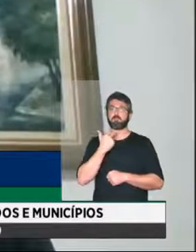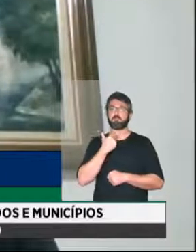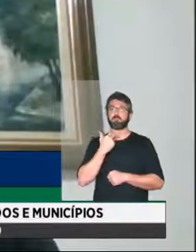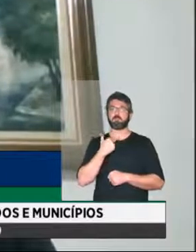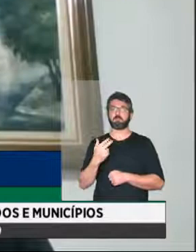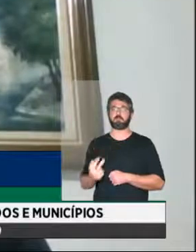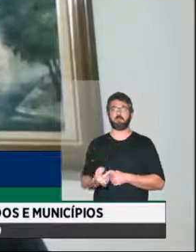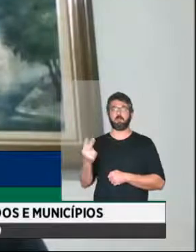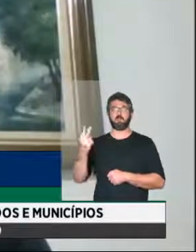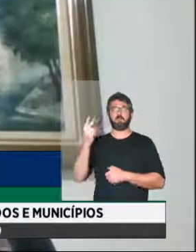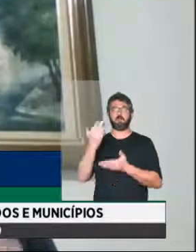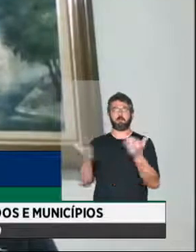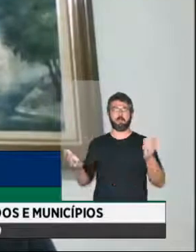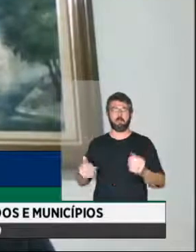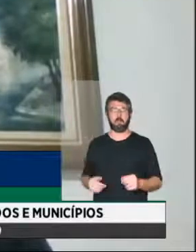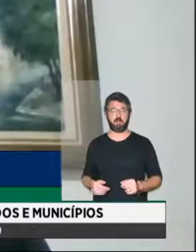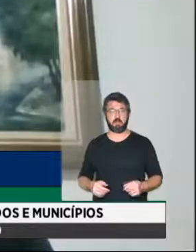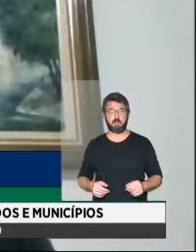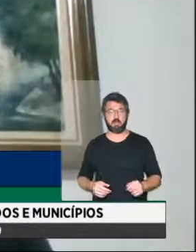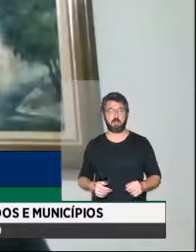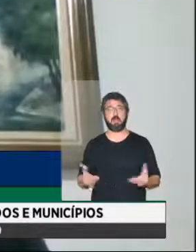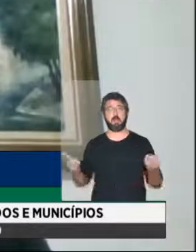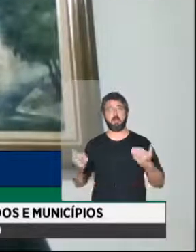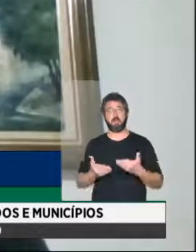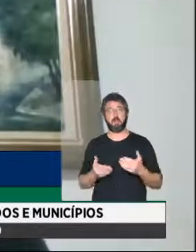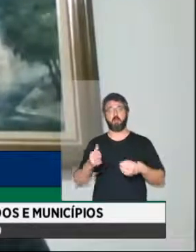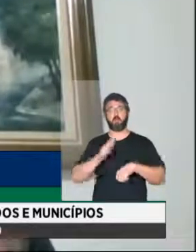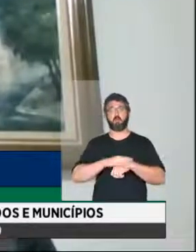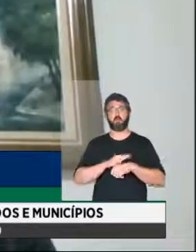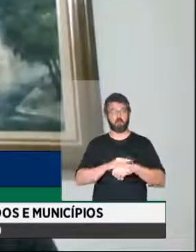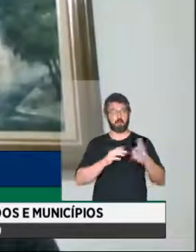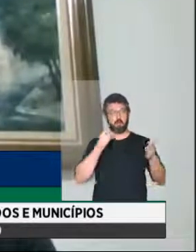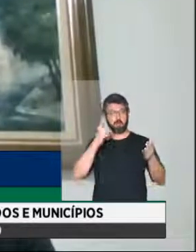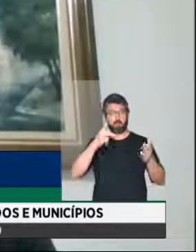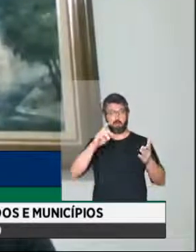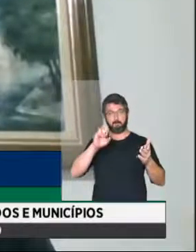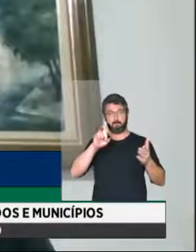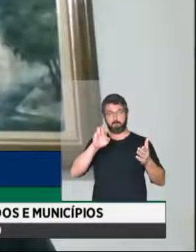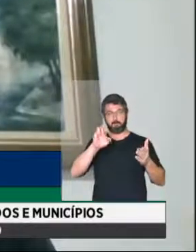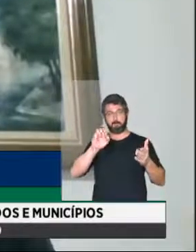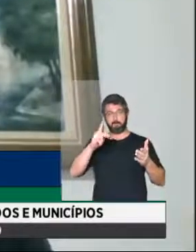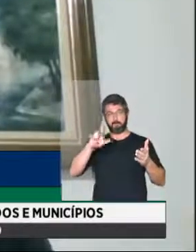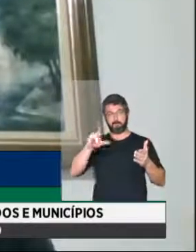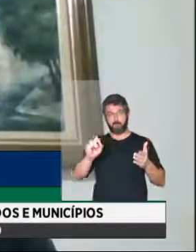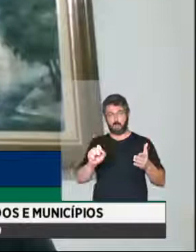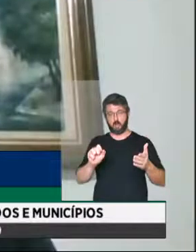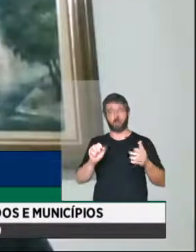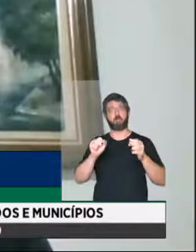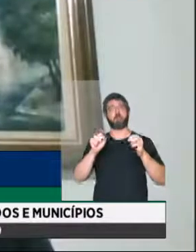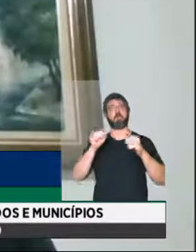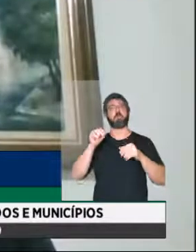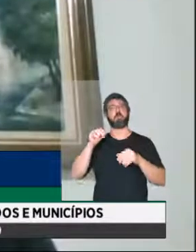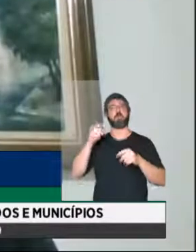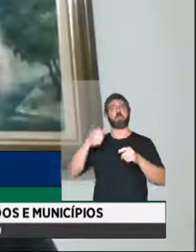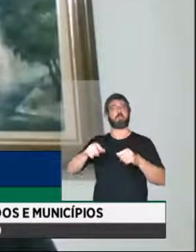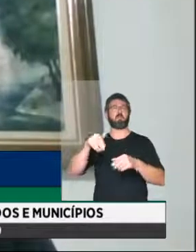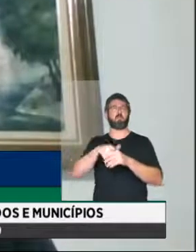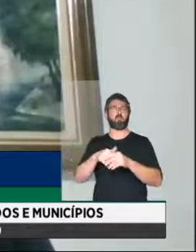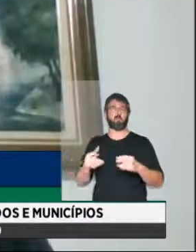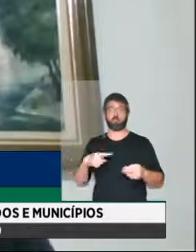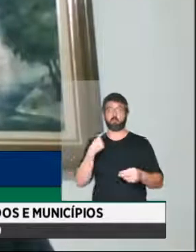ser valorizados. Então, essa é uma medida que o deputado Pedro Paulo pode aceitar, para nem ir a voto, porque